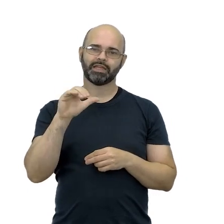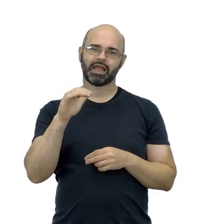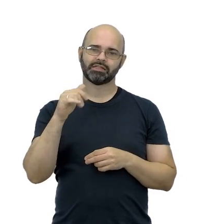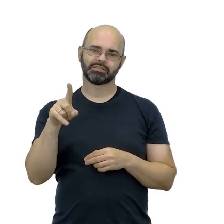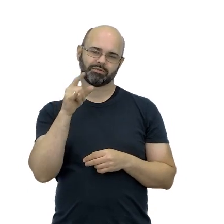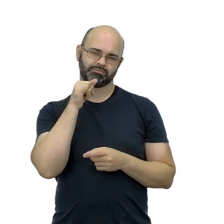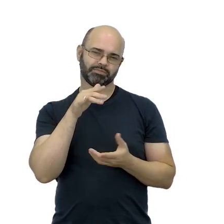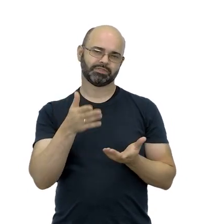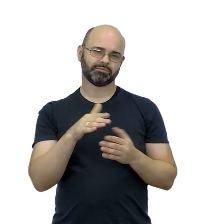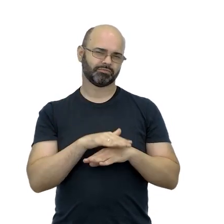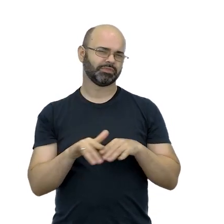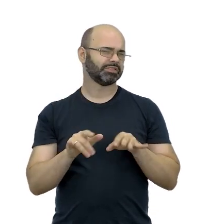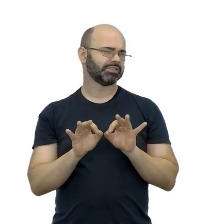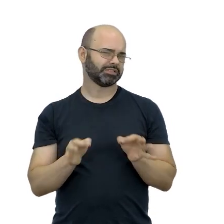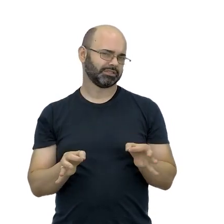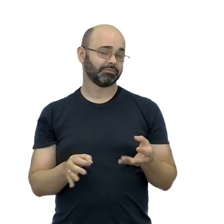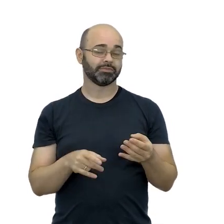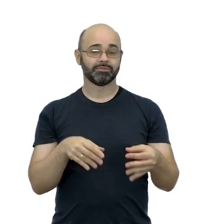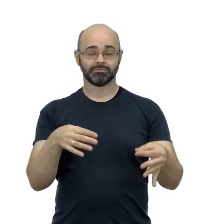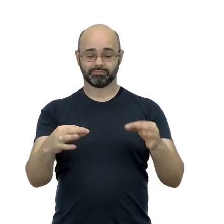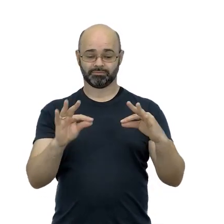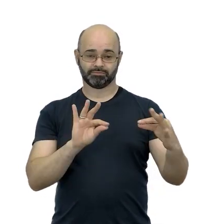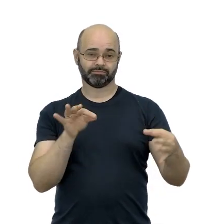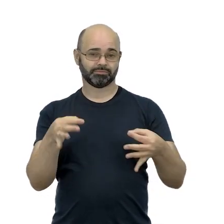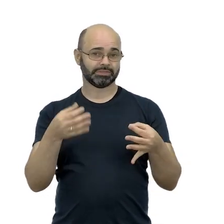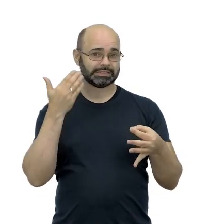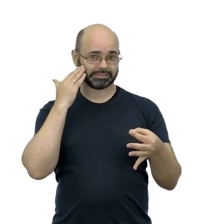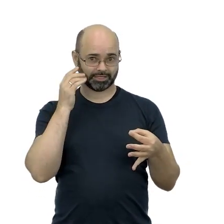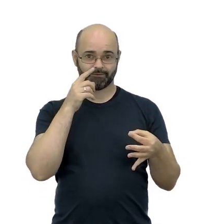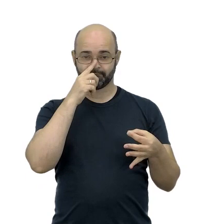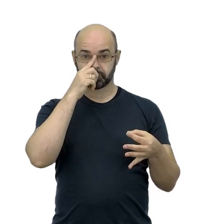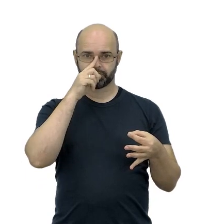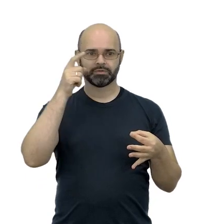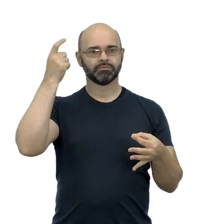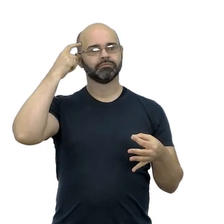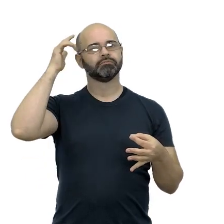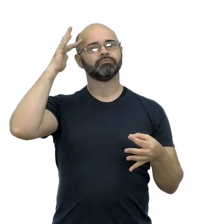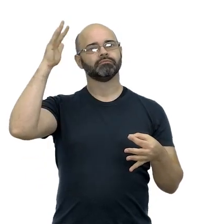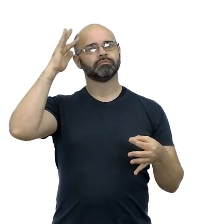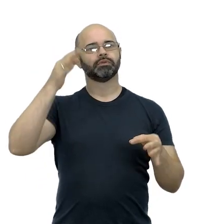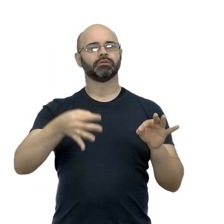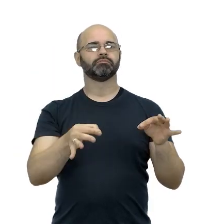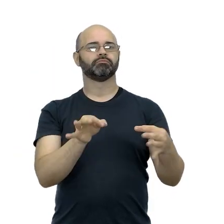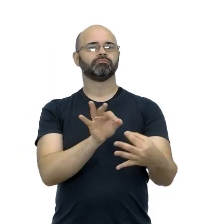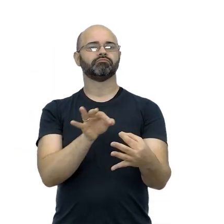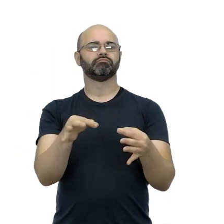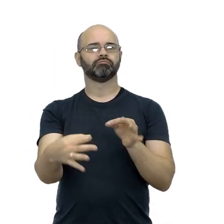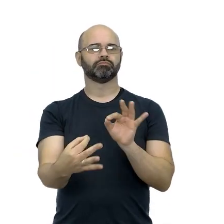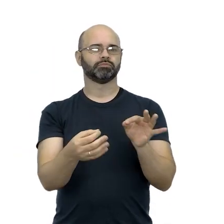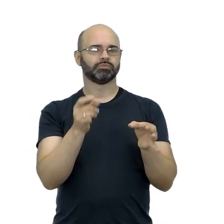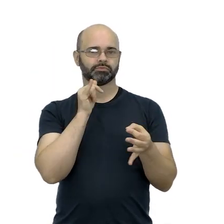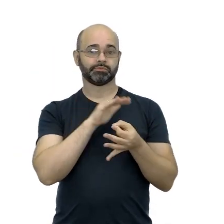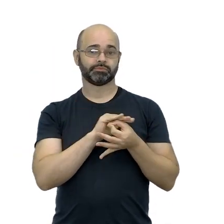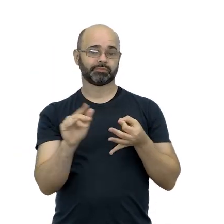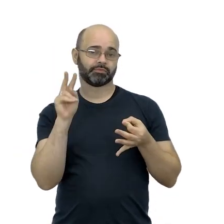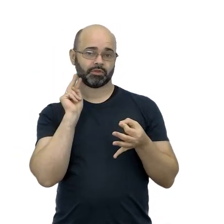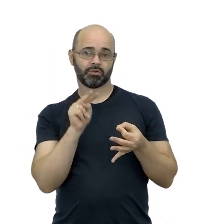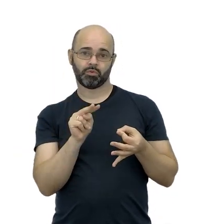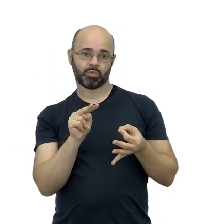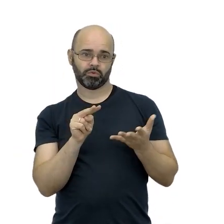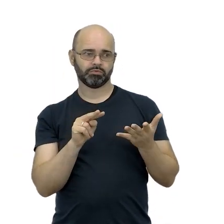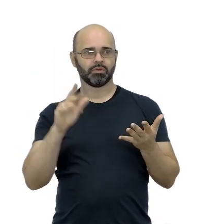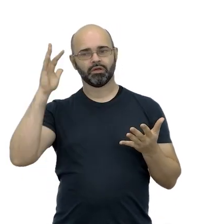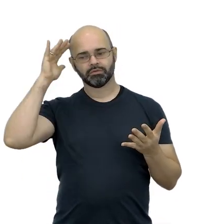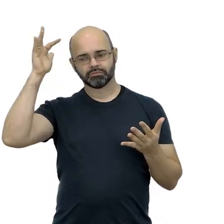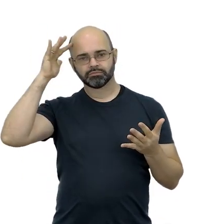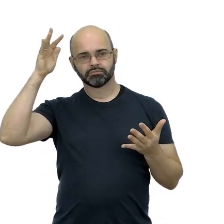simples. A gente observa a planificação, a gente imaginar aquela figura, ver as rotações que ela tem, apenas olhando uma figura, não dá. Então